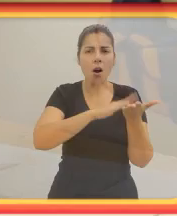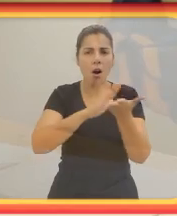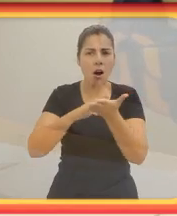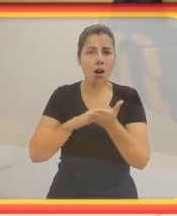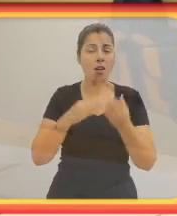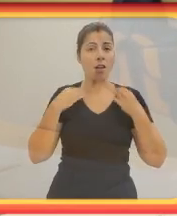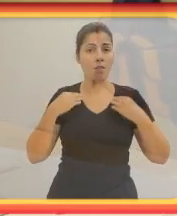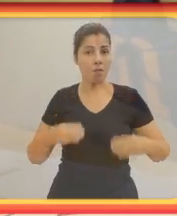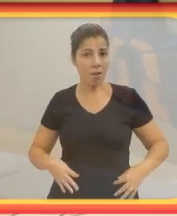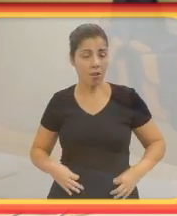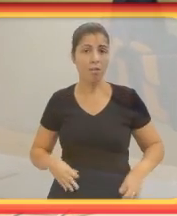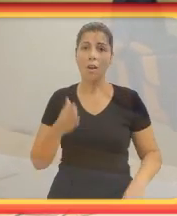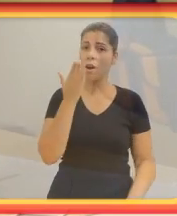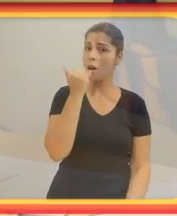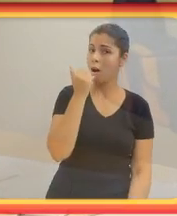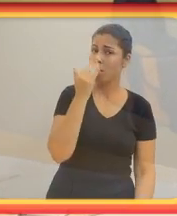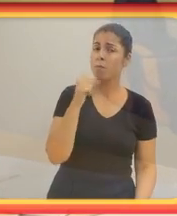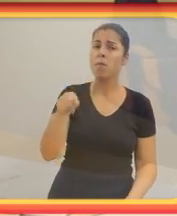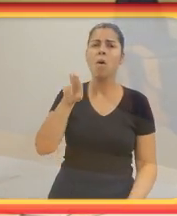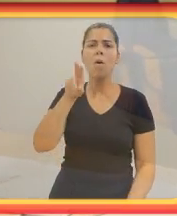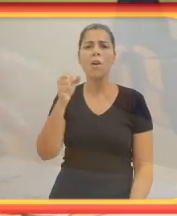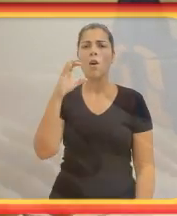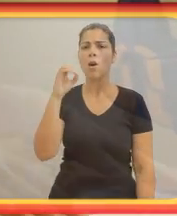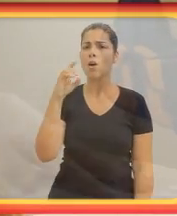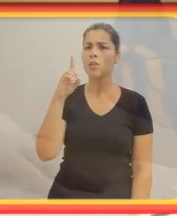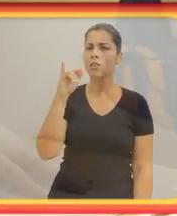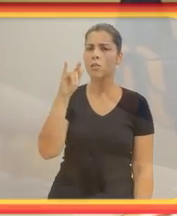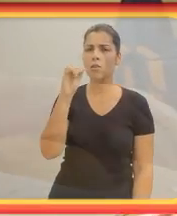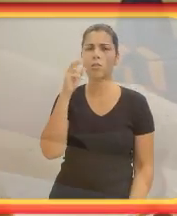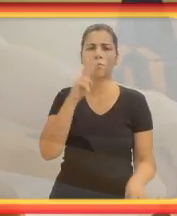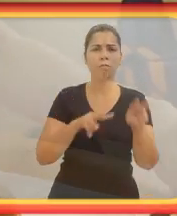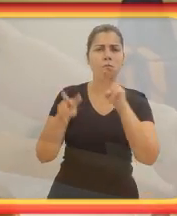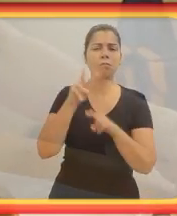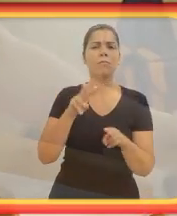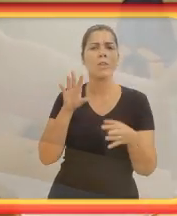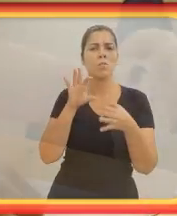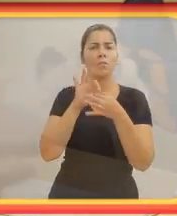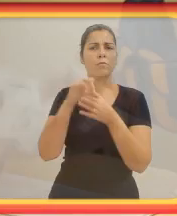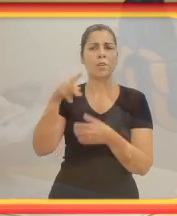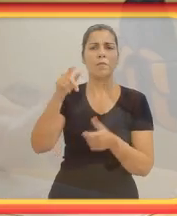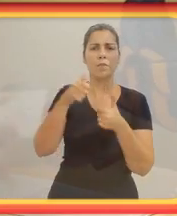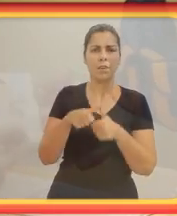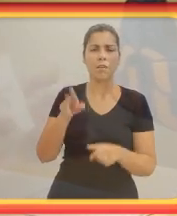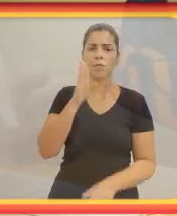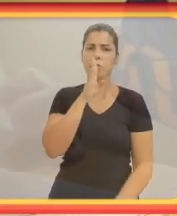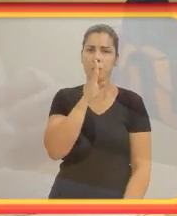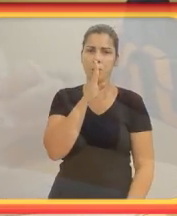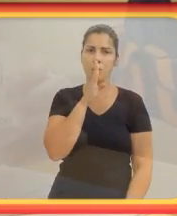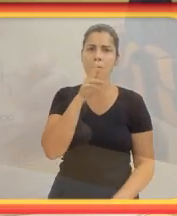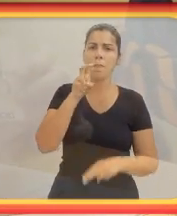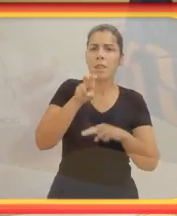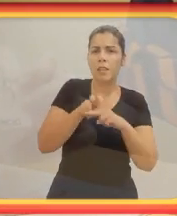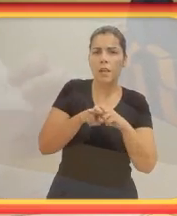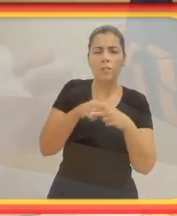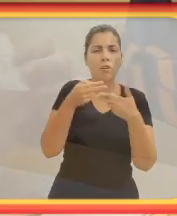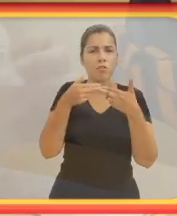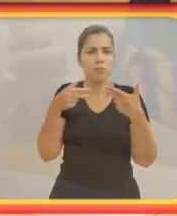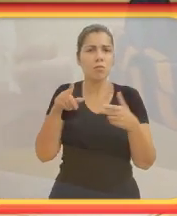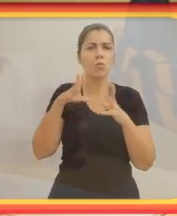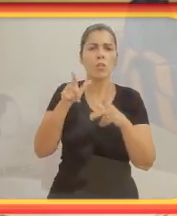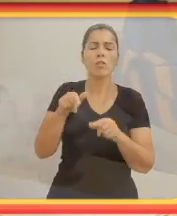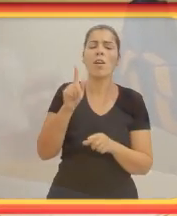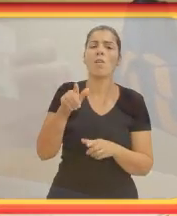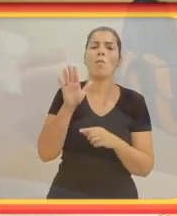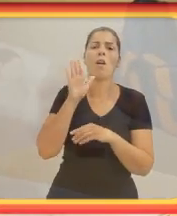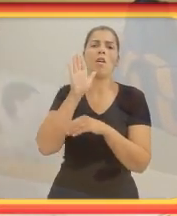são ficar em silêncio, ficar sentado, etc. Tudo isso é de grande ajuda à criança.